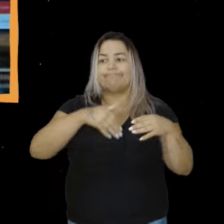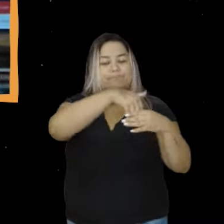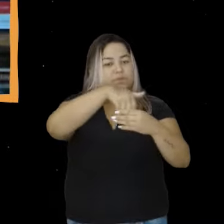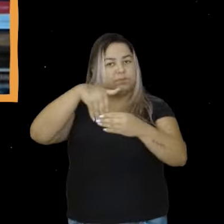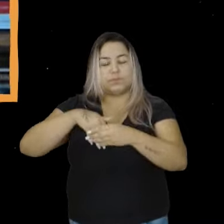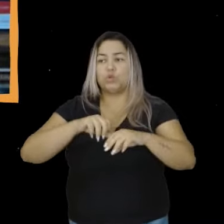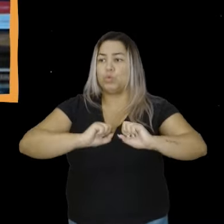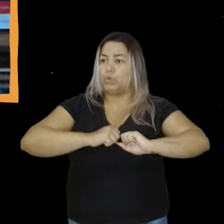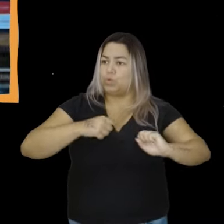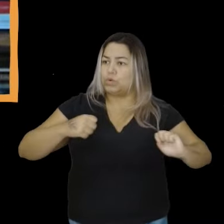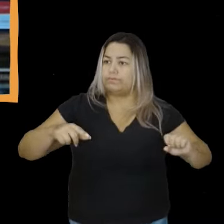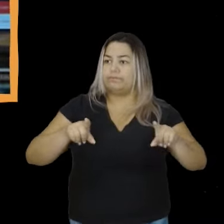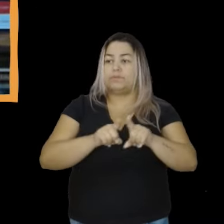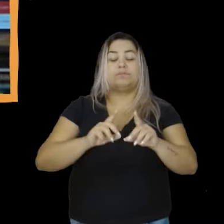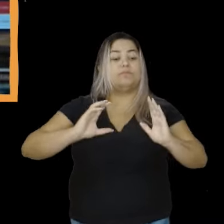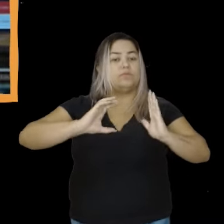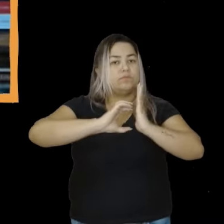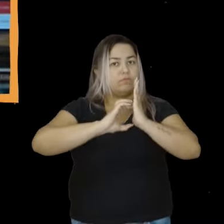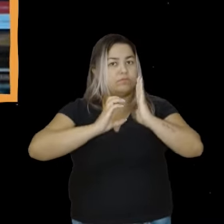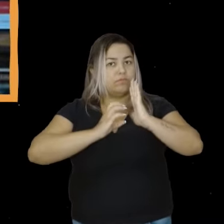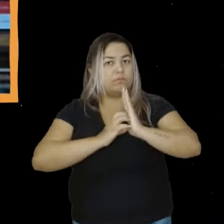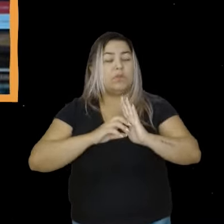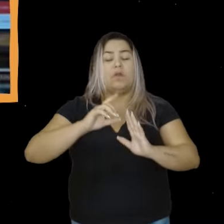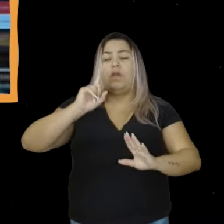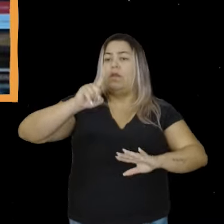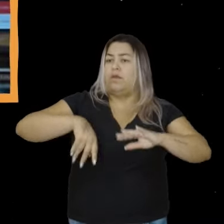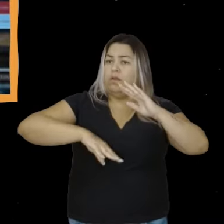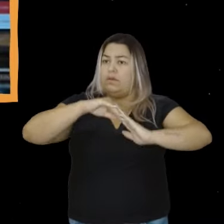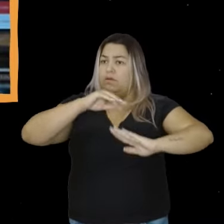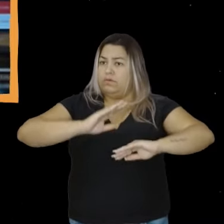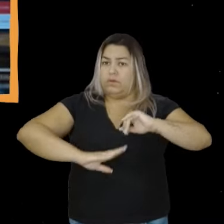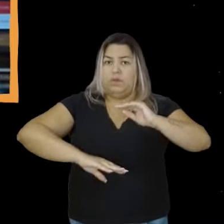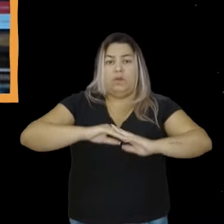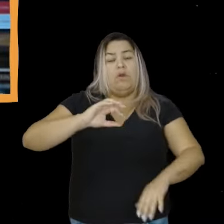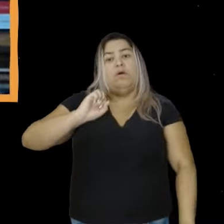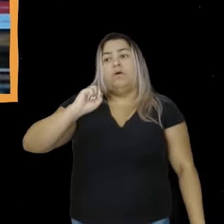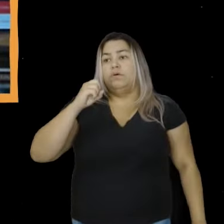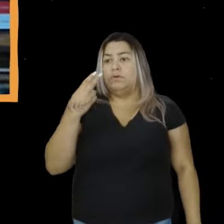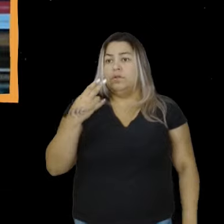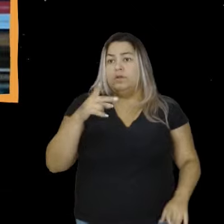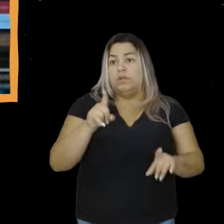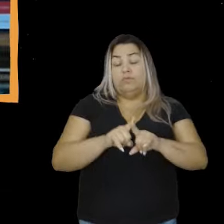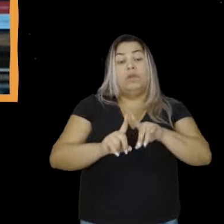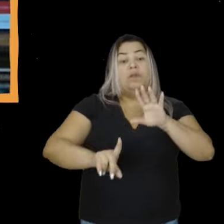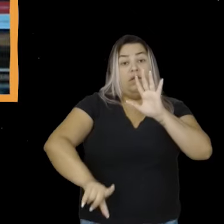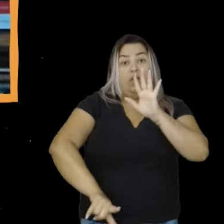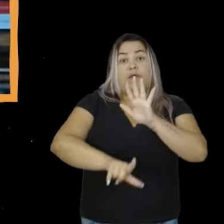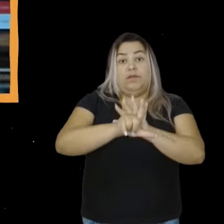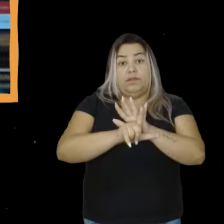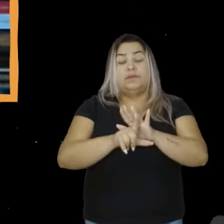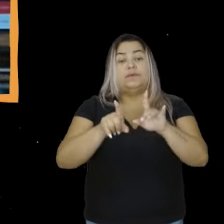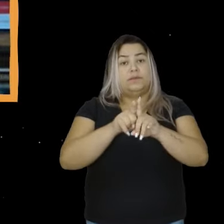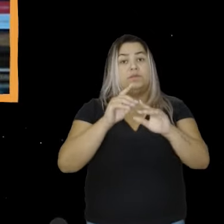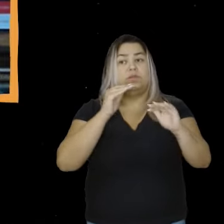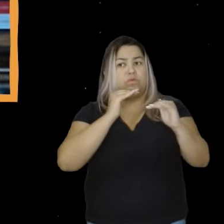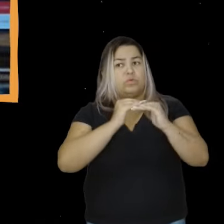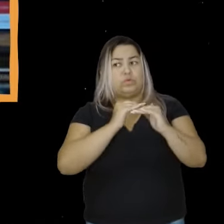grande momento para que o Partido dos Trabalhadores, seja no plano executivo, seja no plano legislativo, entrar em contato com a